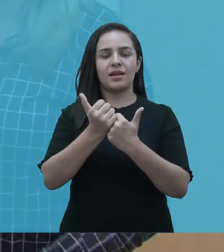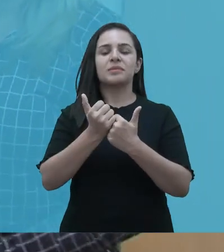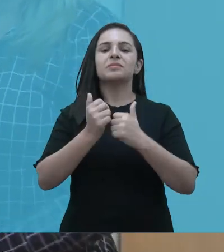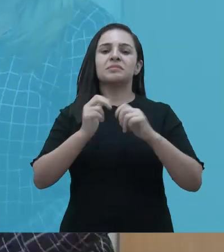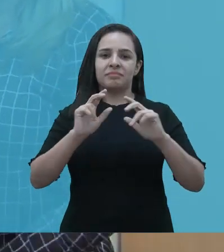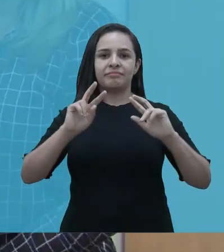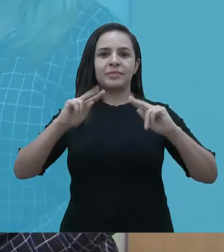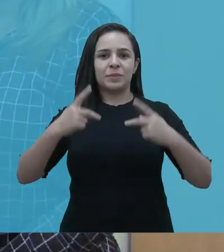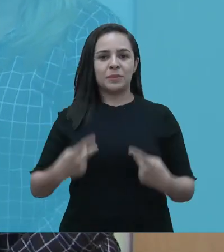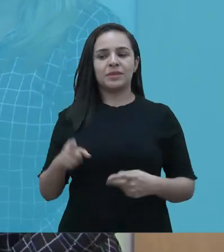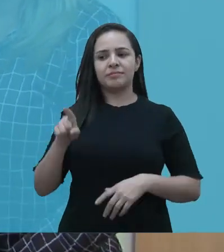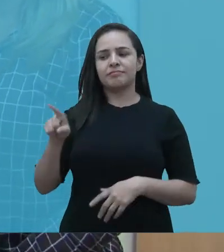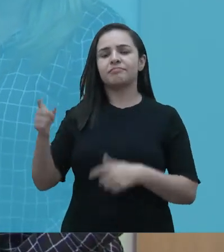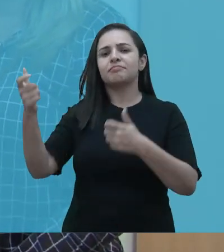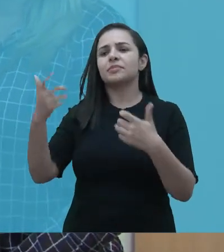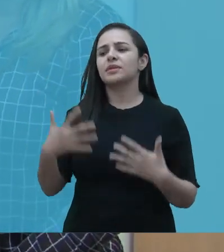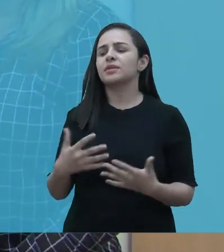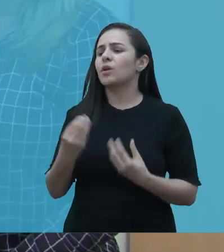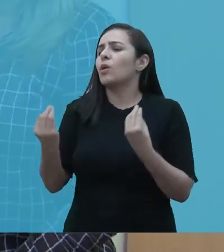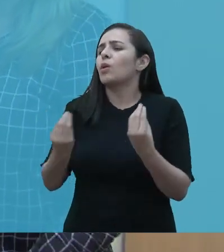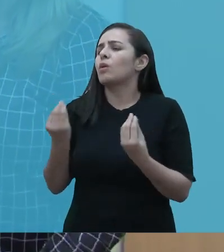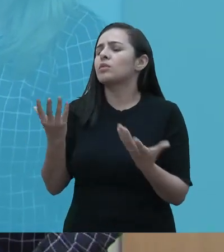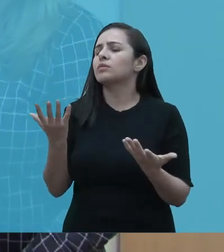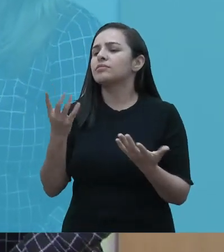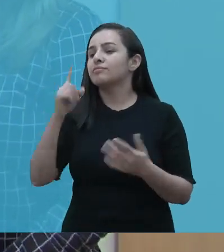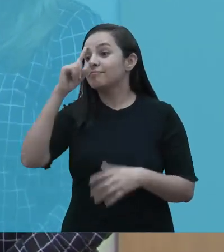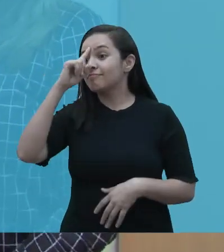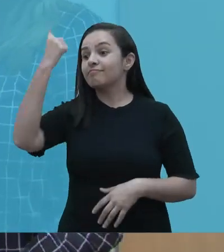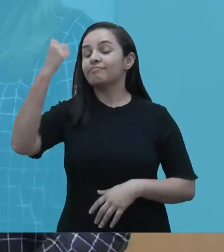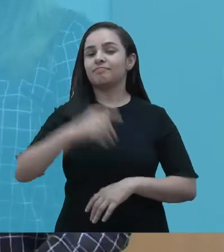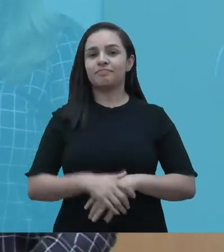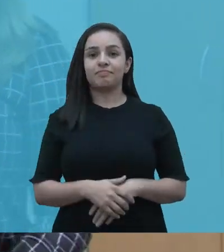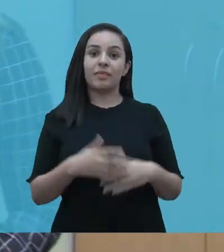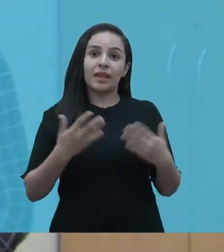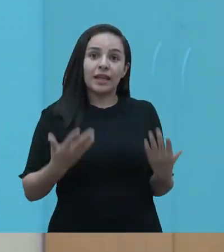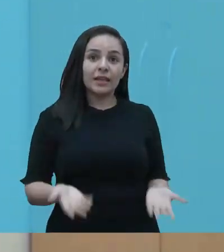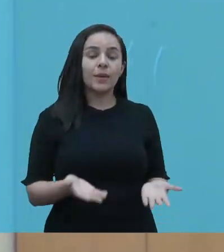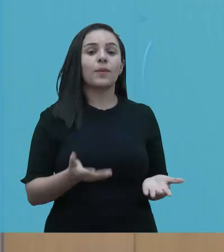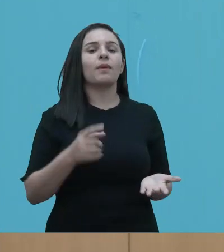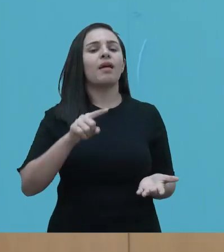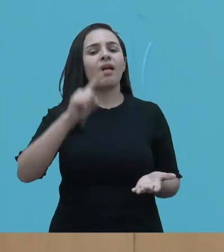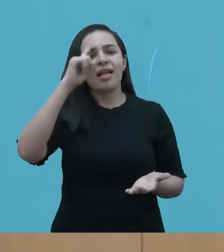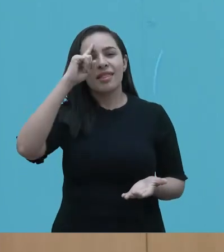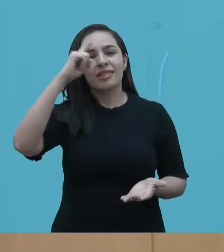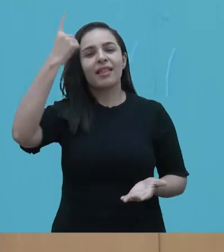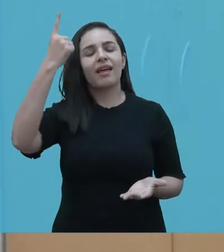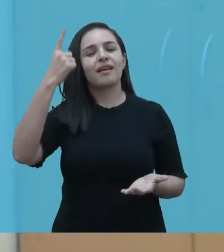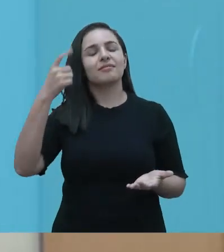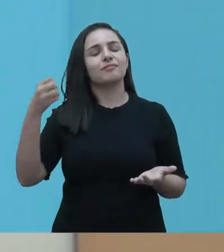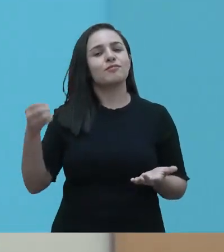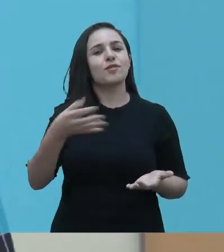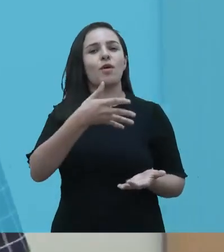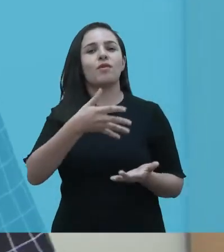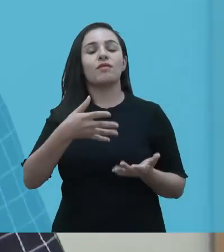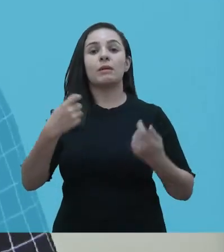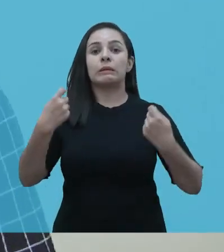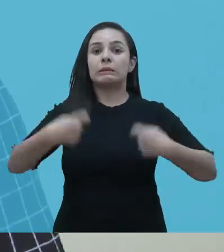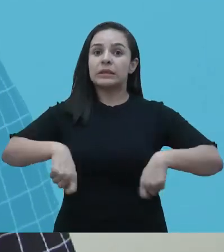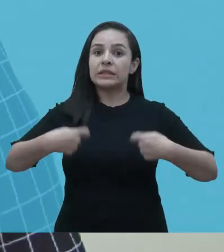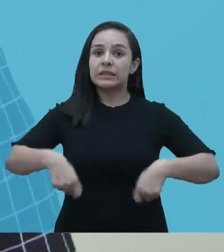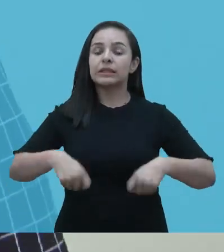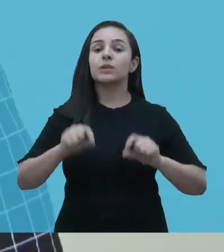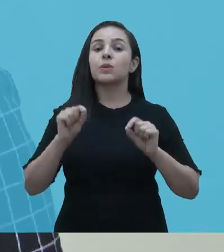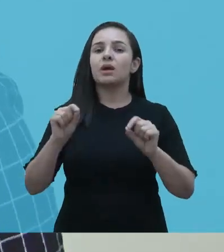progep telma araújo toma como surgiu essa idéia é rita é a ideia surgiu pela necessidade